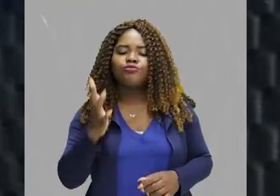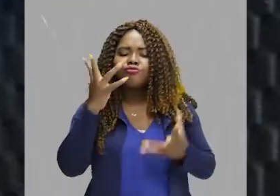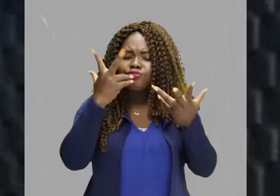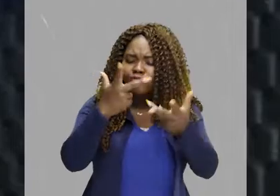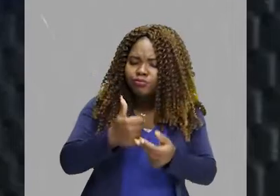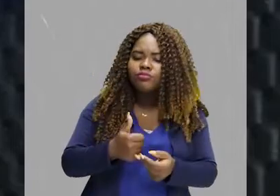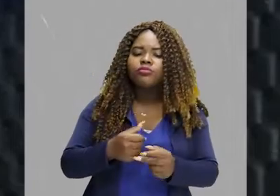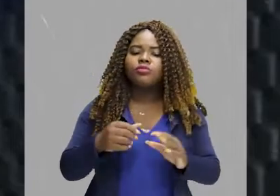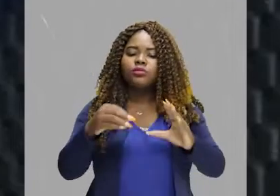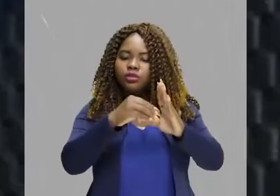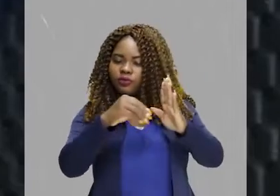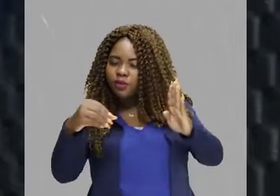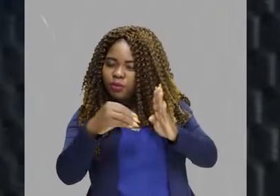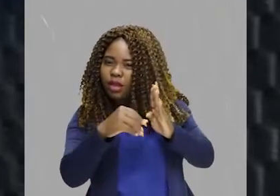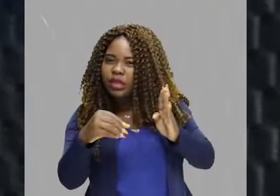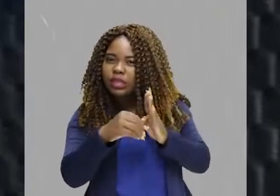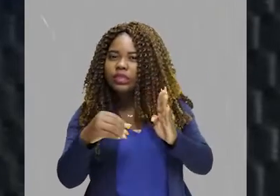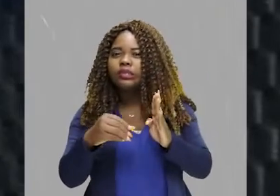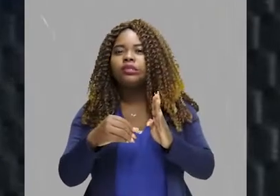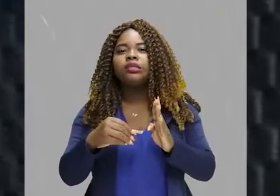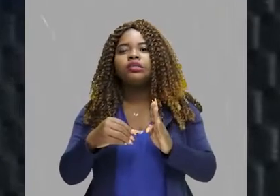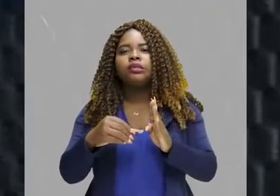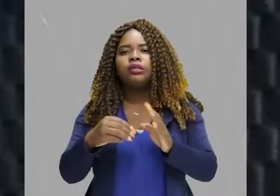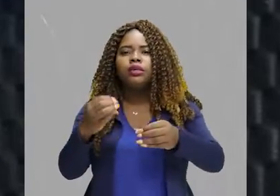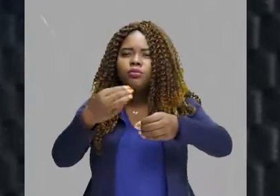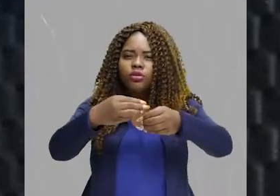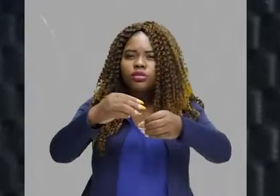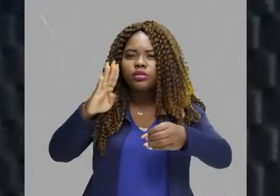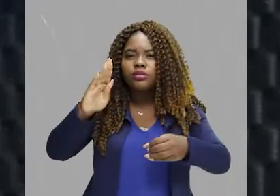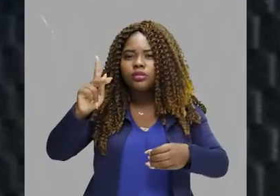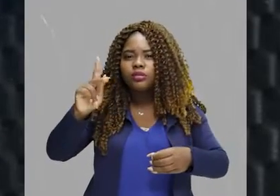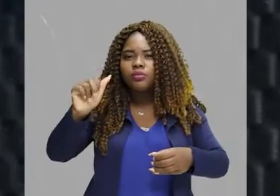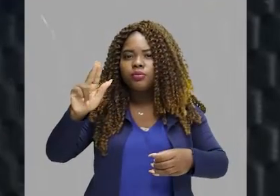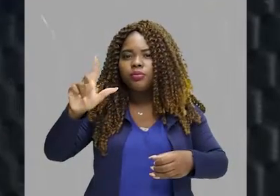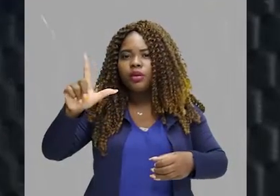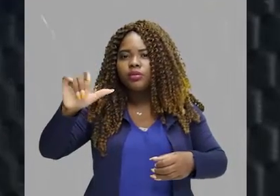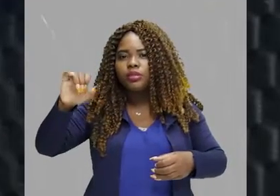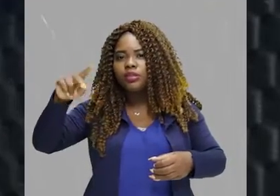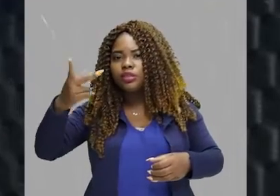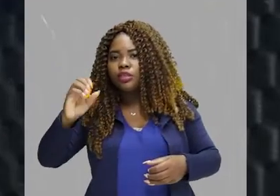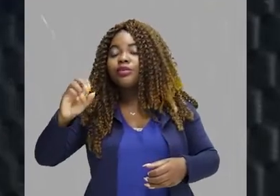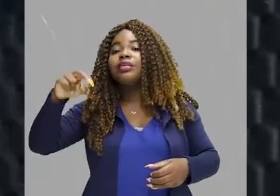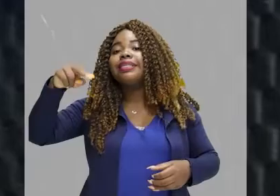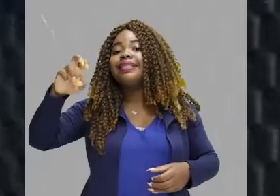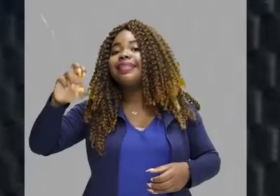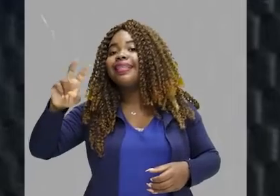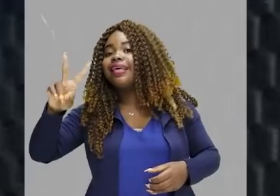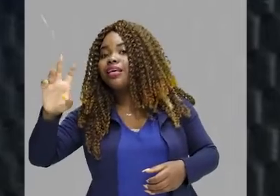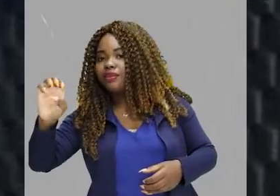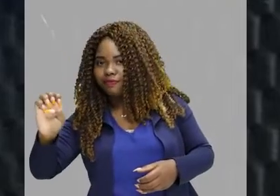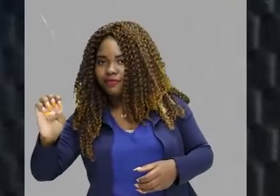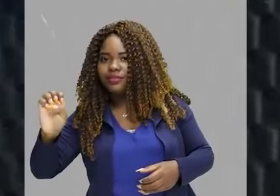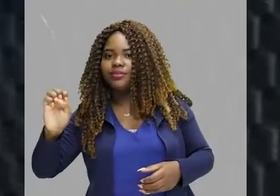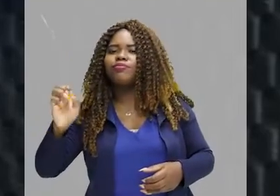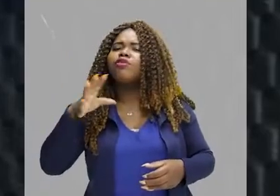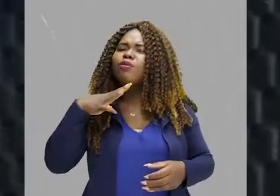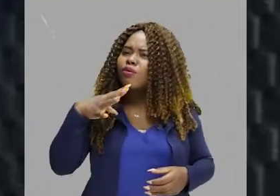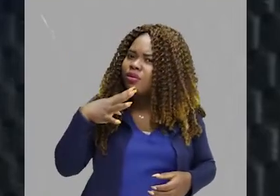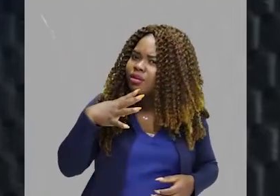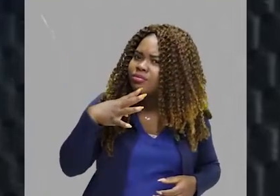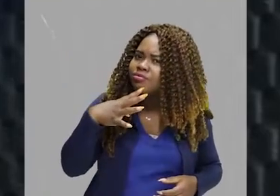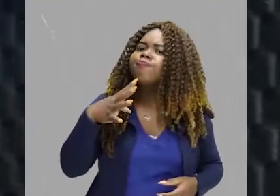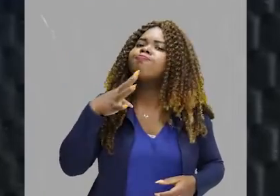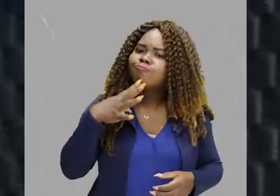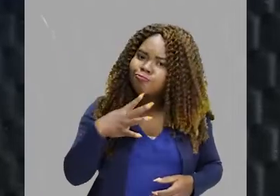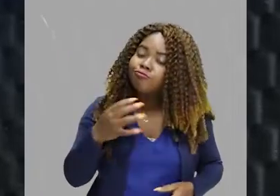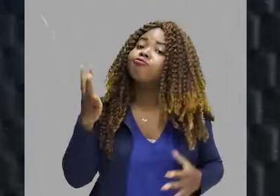se você já teve a oportunidade de ir, você sabe de onde eu estou falando, né? Perto ali da ilha de Caburé, naquele passeio que você faz de lancha pelo Rio Preguiça.